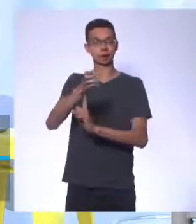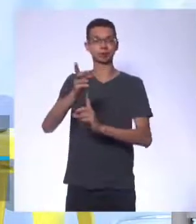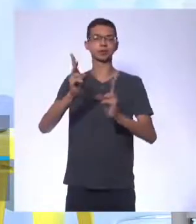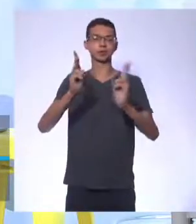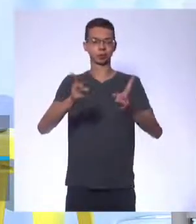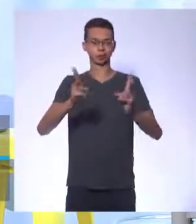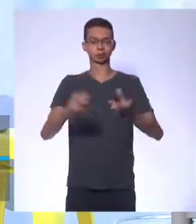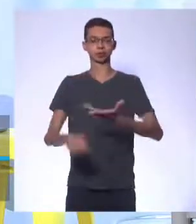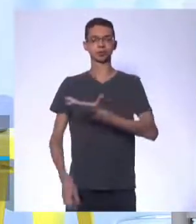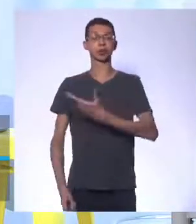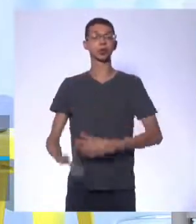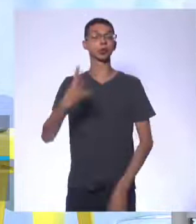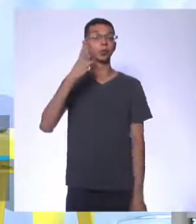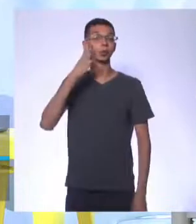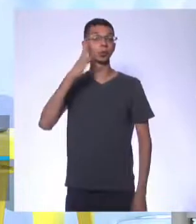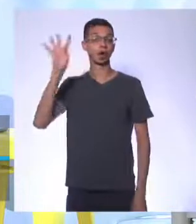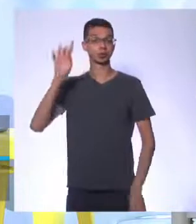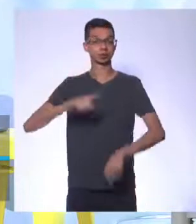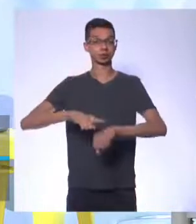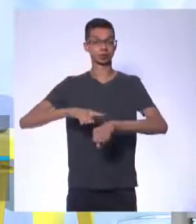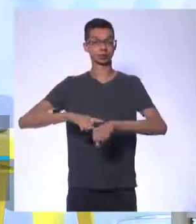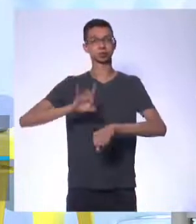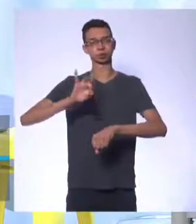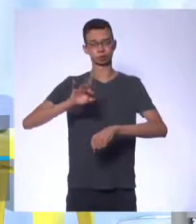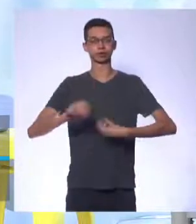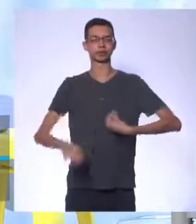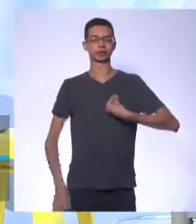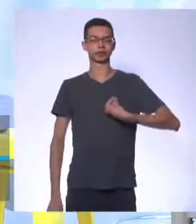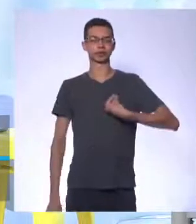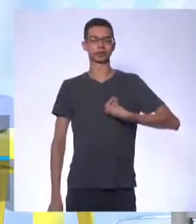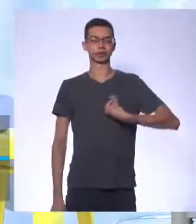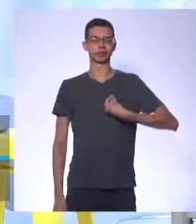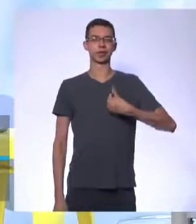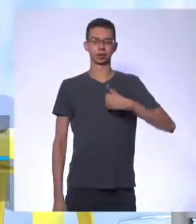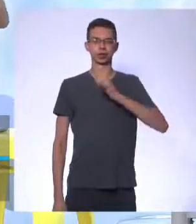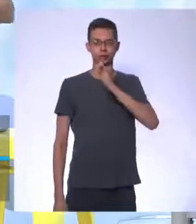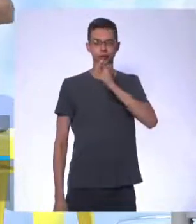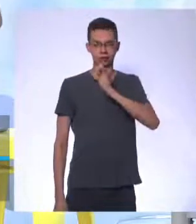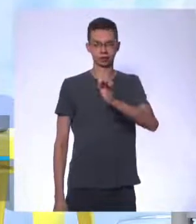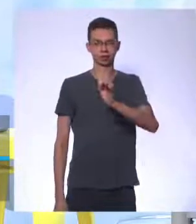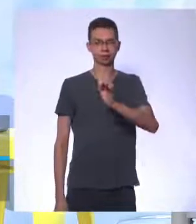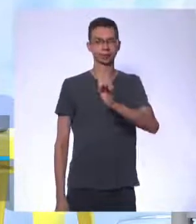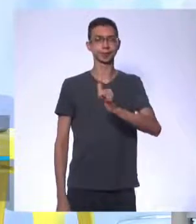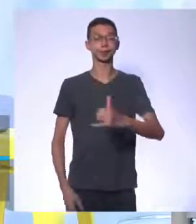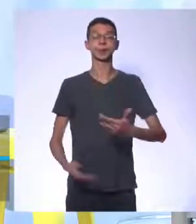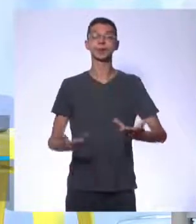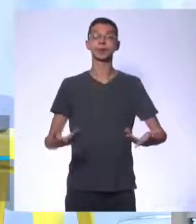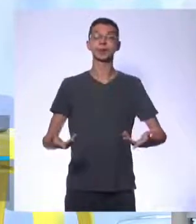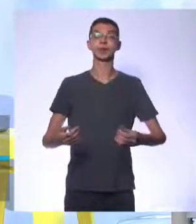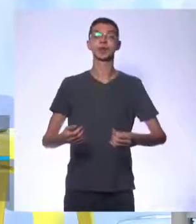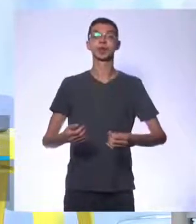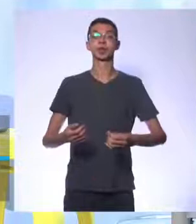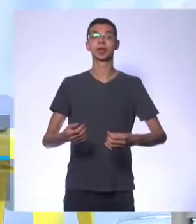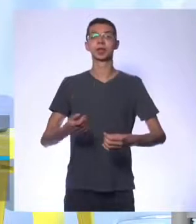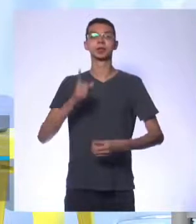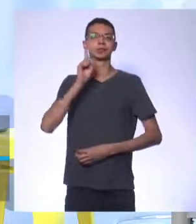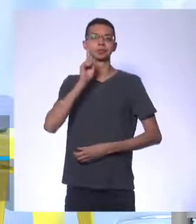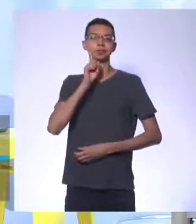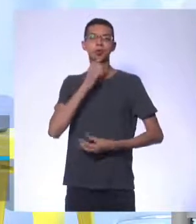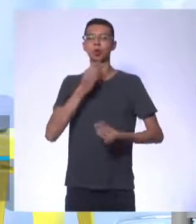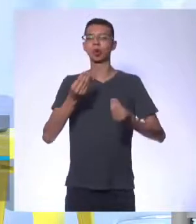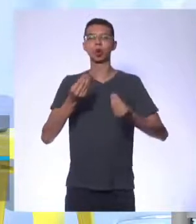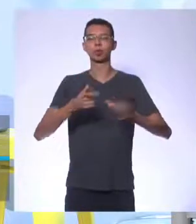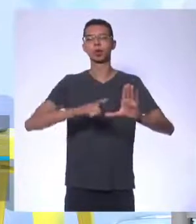dias, como eu falei. E eu comentei também mais anteriormente na nossa aula que o movimento de independência dos Estados Unidos,